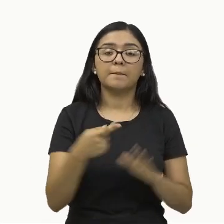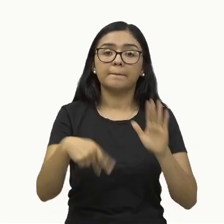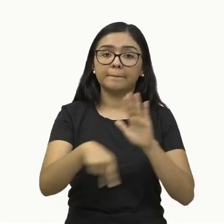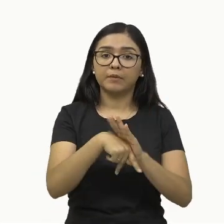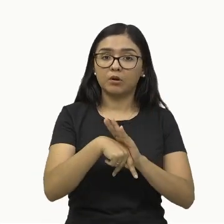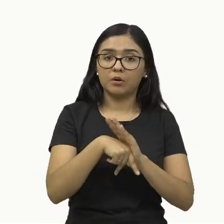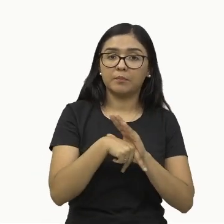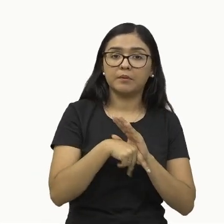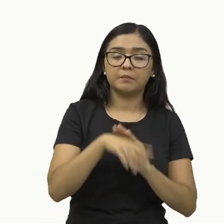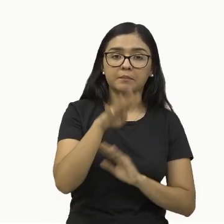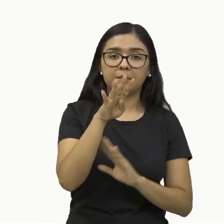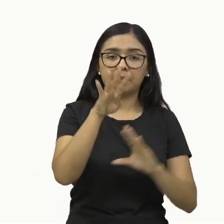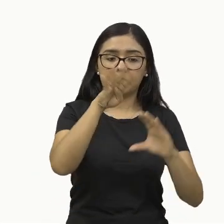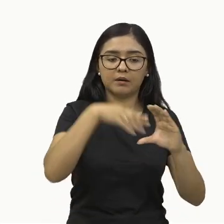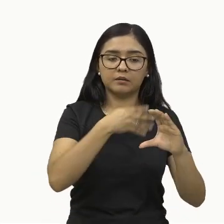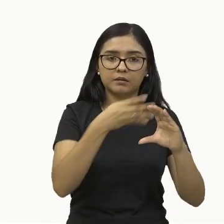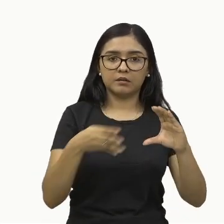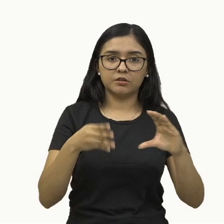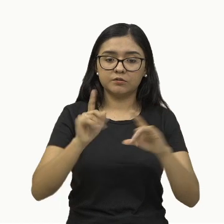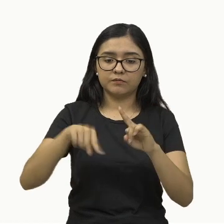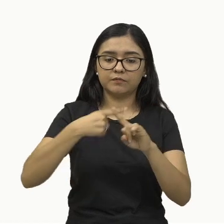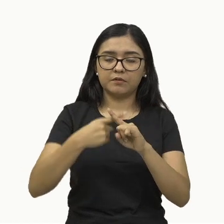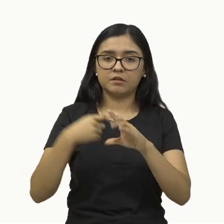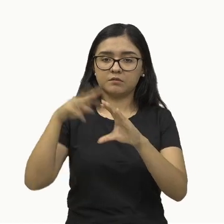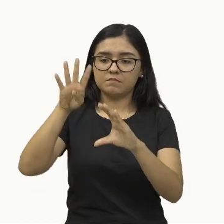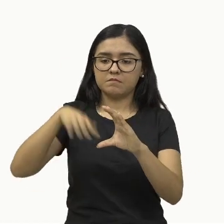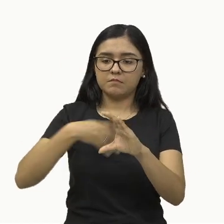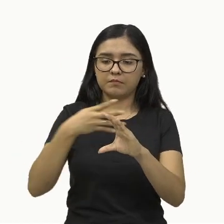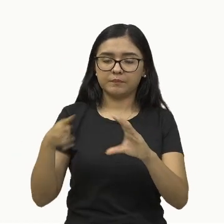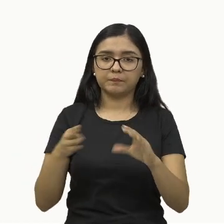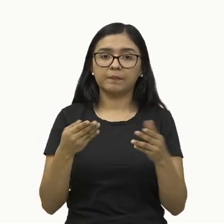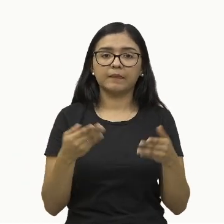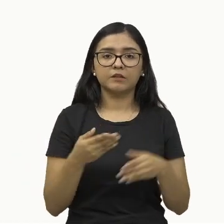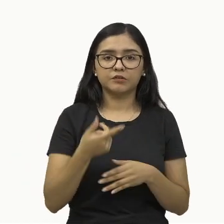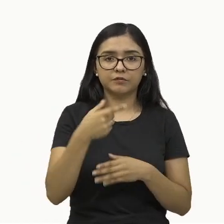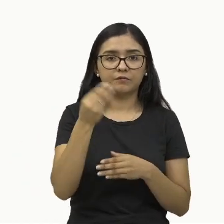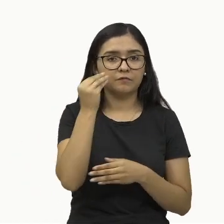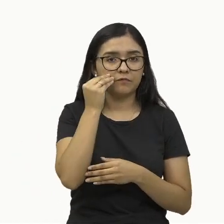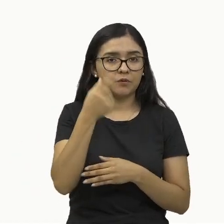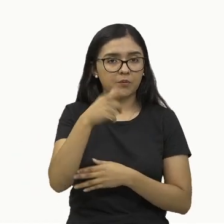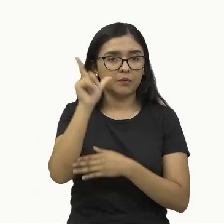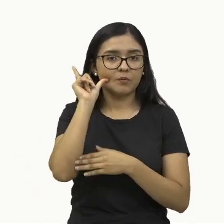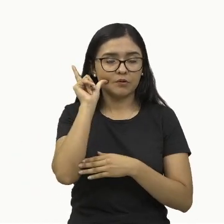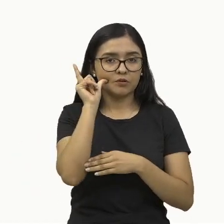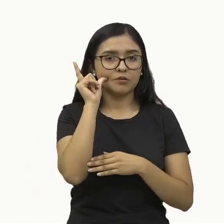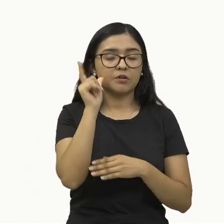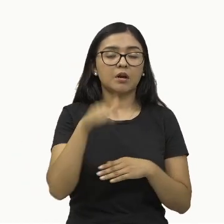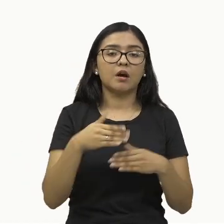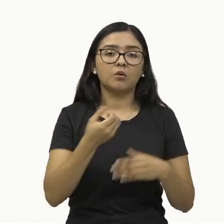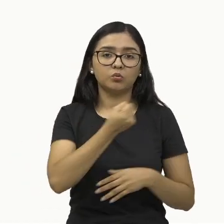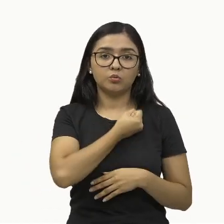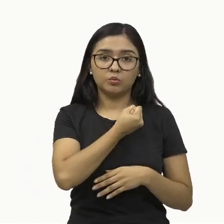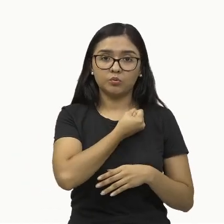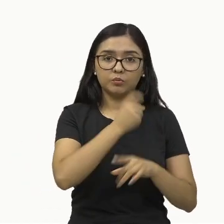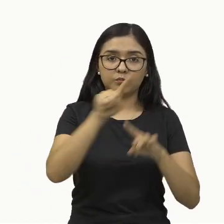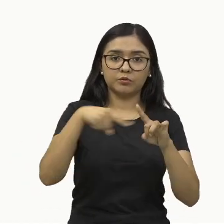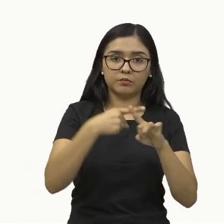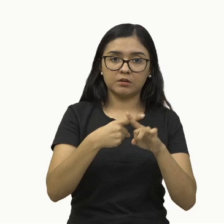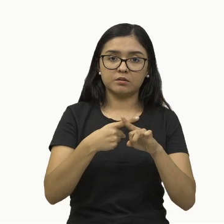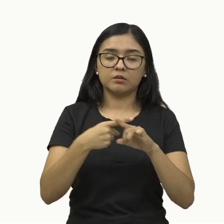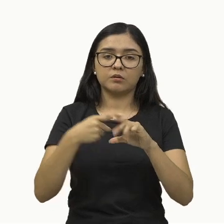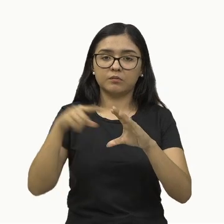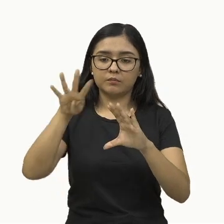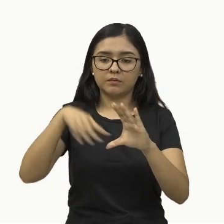matrizes, tá bom? Nós acabamos de ver a multiplicação de um número com uma matriz. Agora é a multiplicação entre